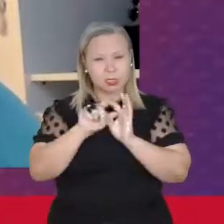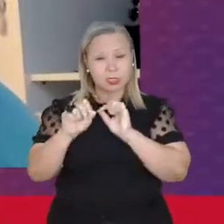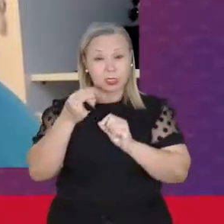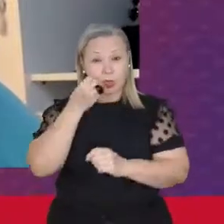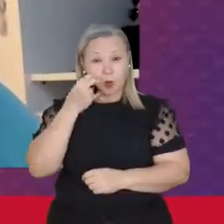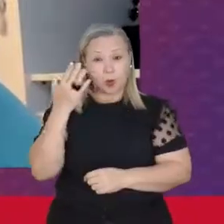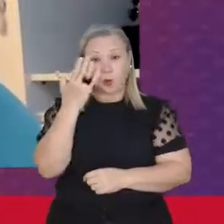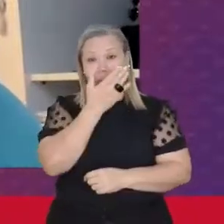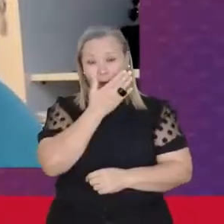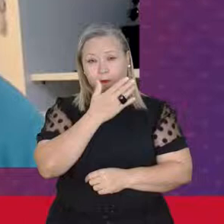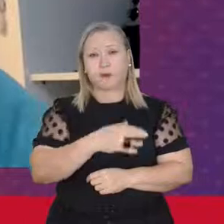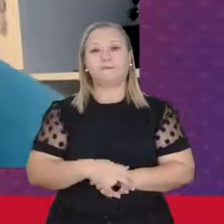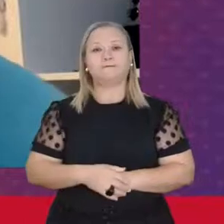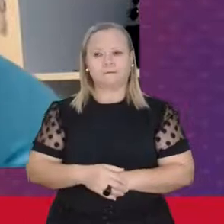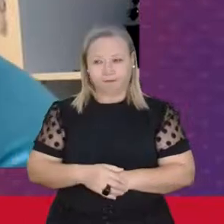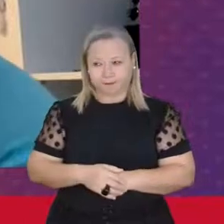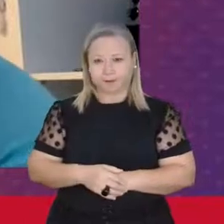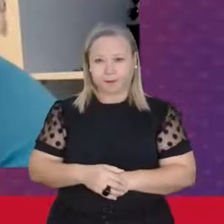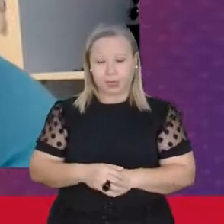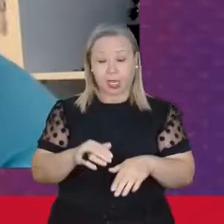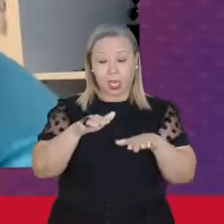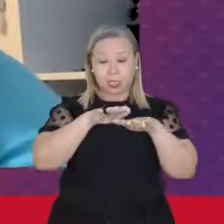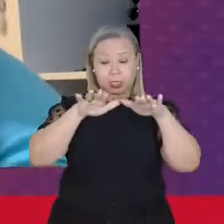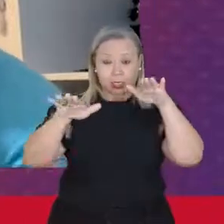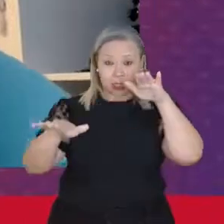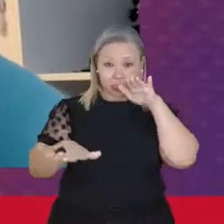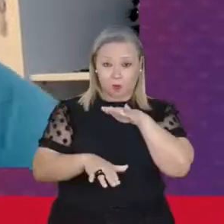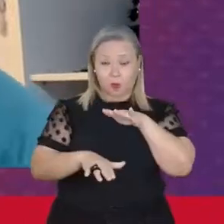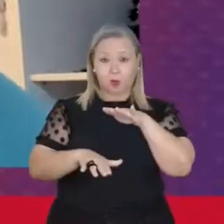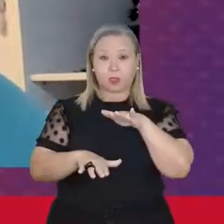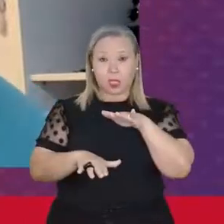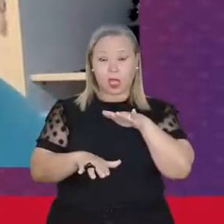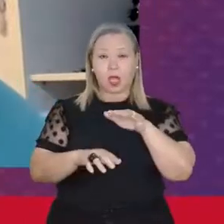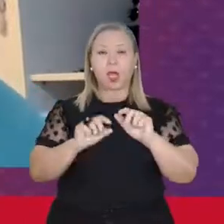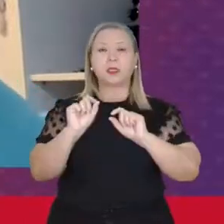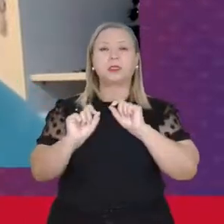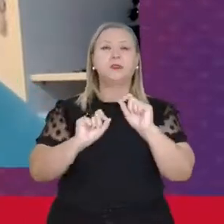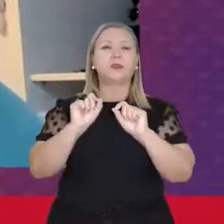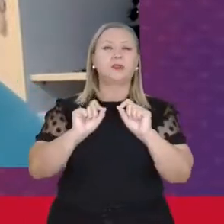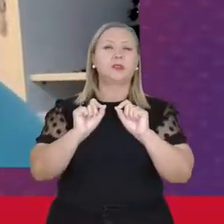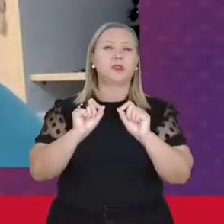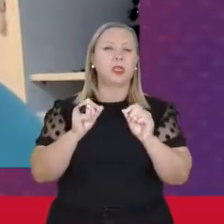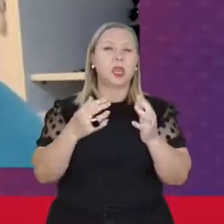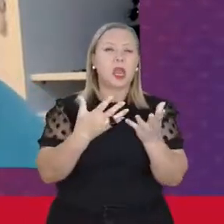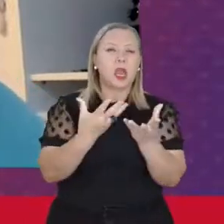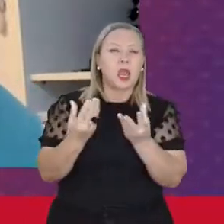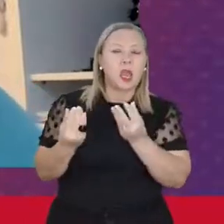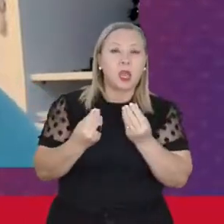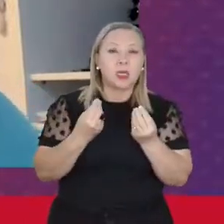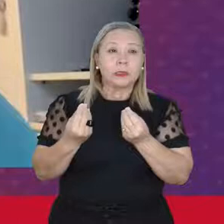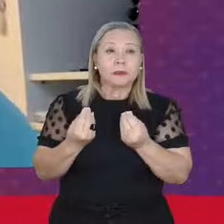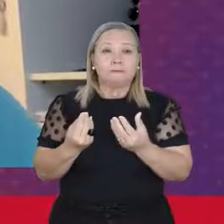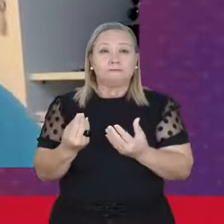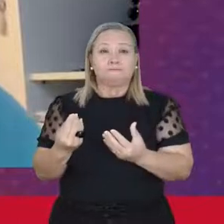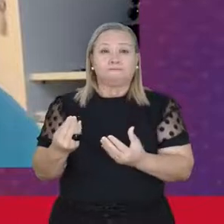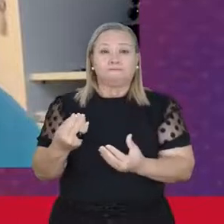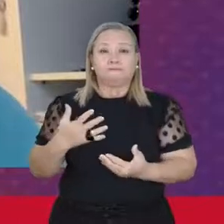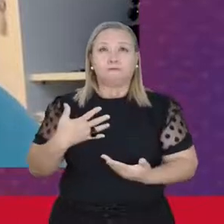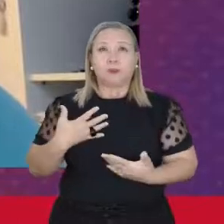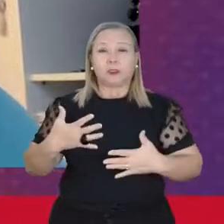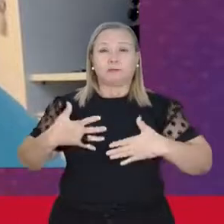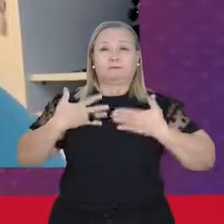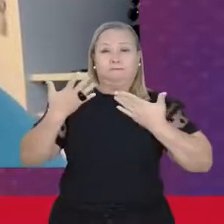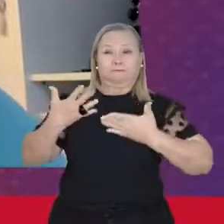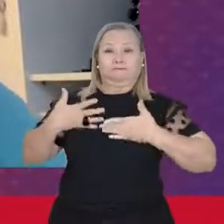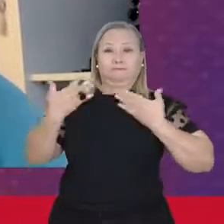né, esta desigualdade, que ela é bastante assustadora. Desde 2005,